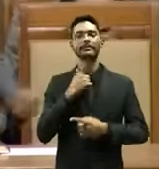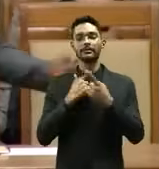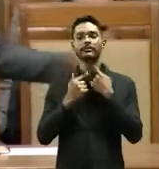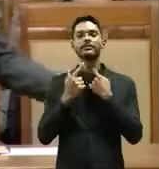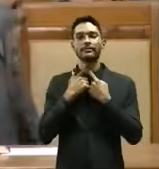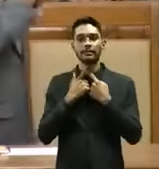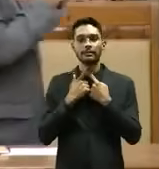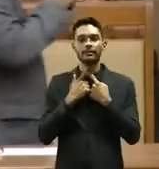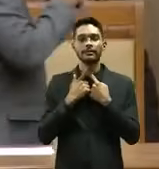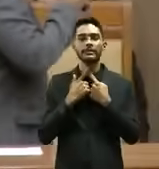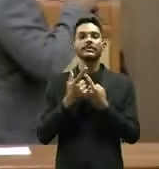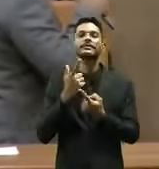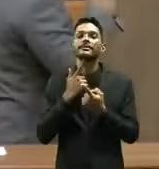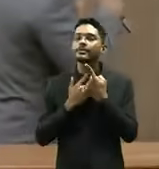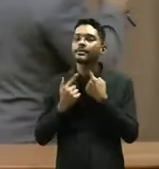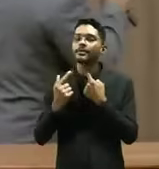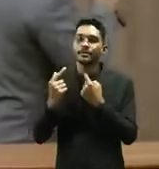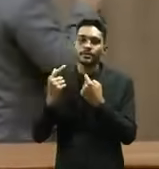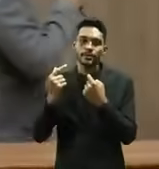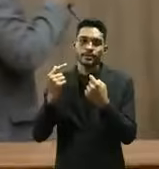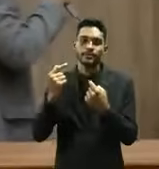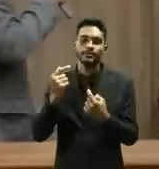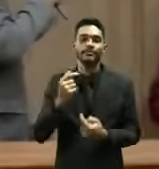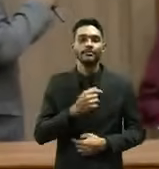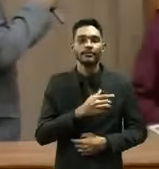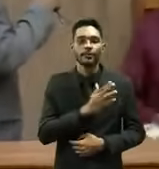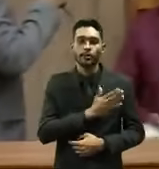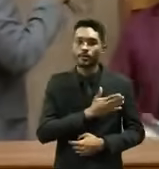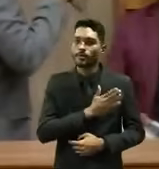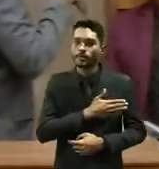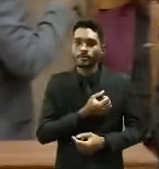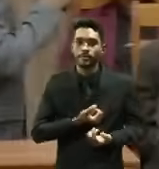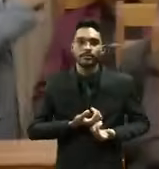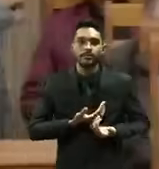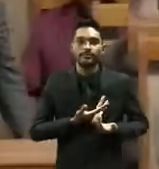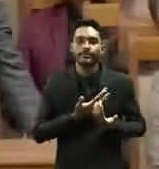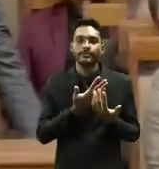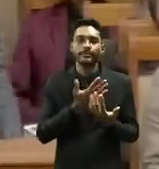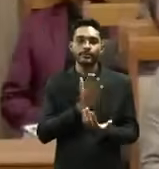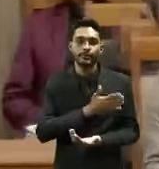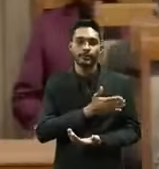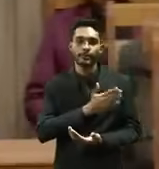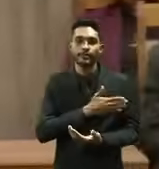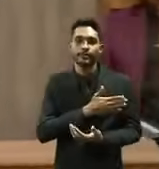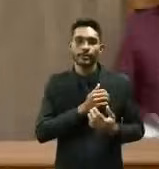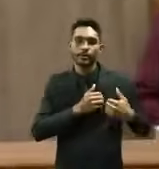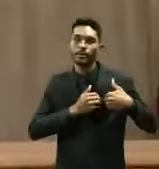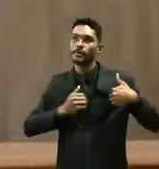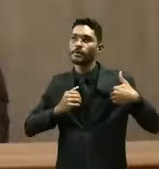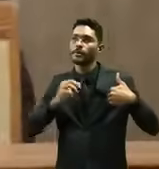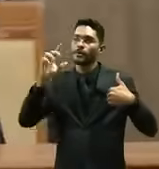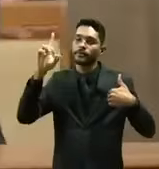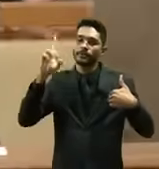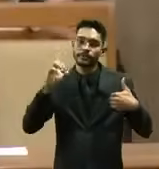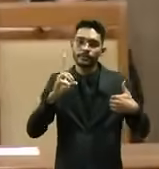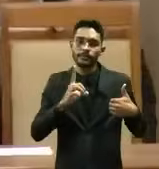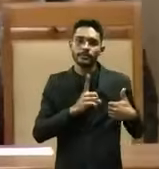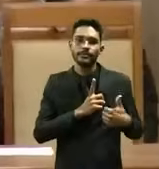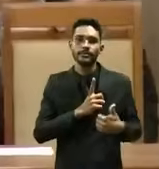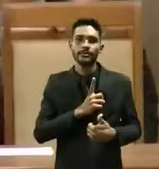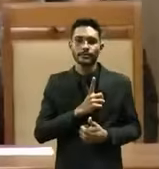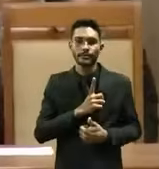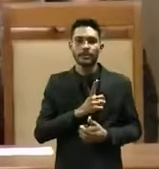Quem tem sede ô aleluia ô aleluia aleluia Deus Olha eu vou te dizer aqui uma